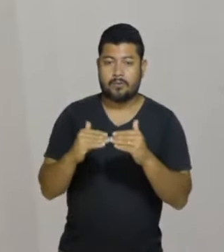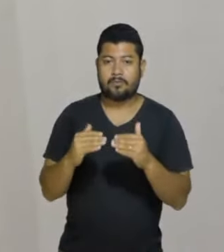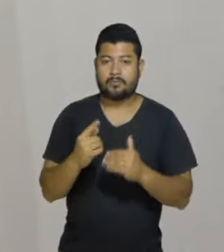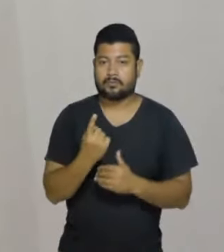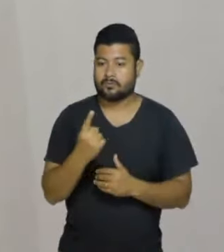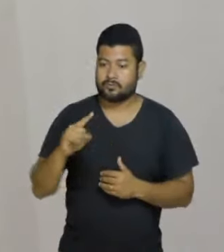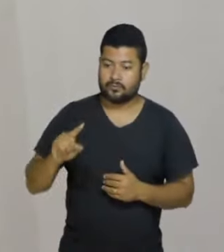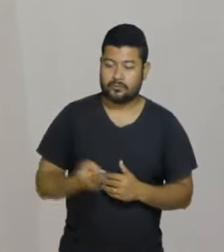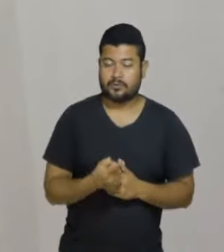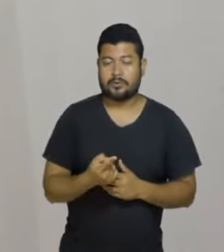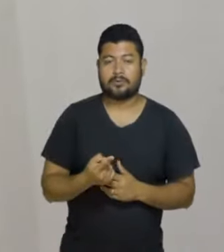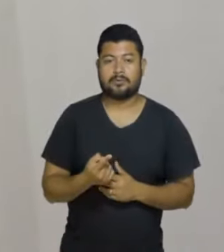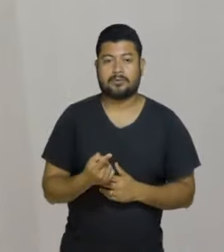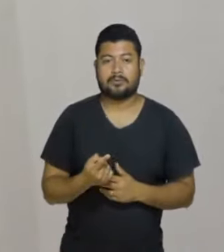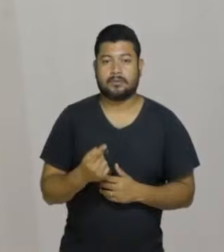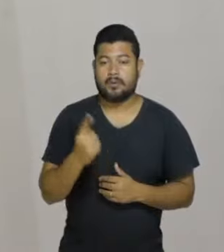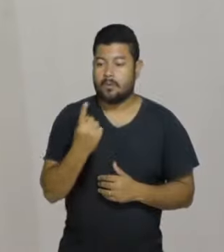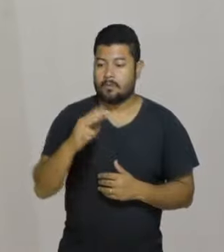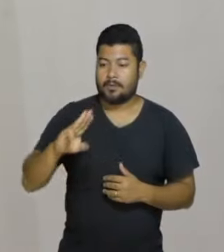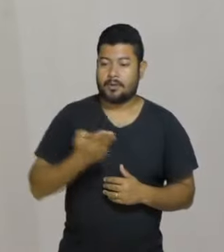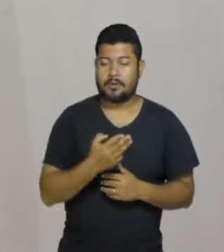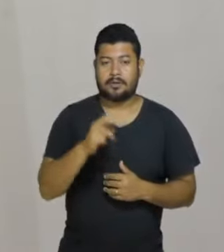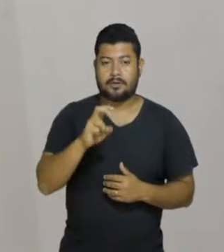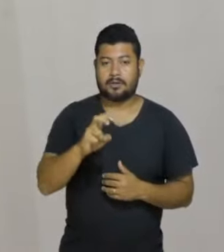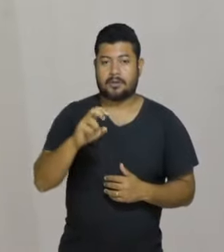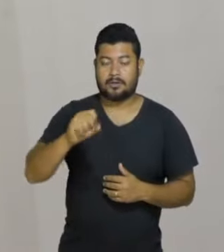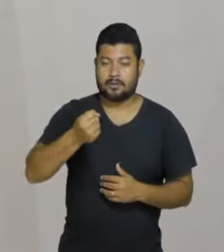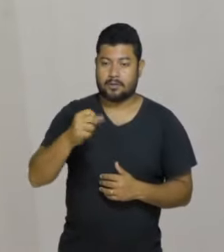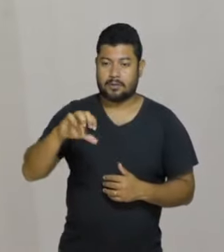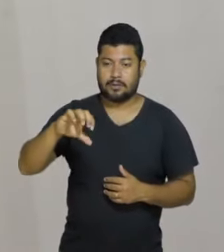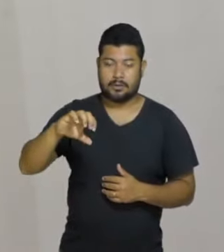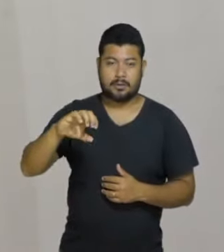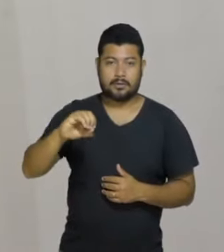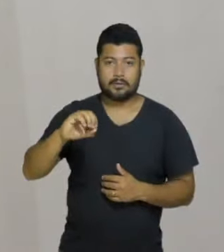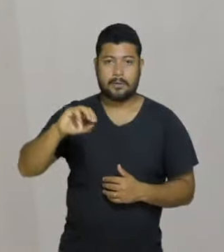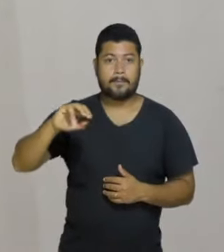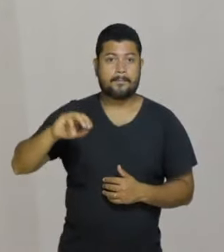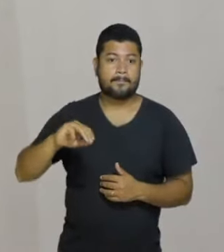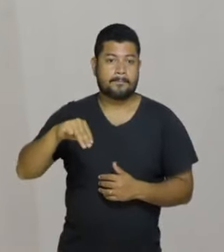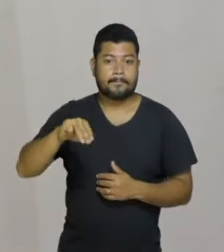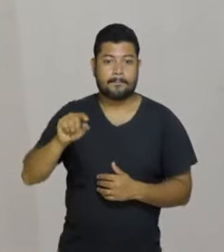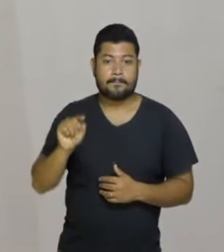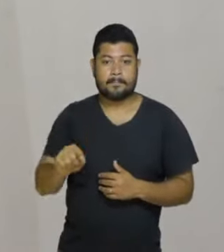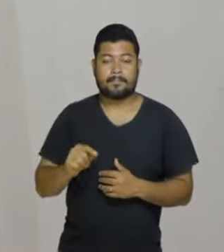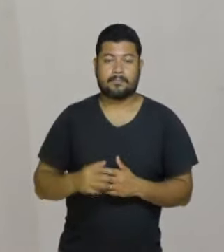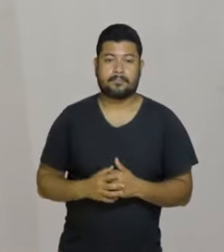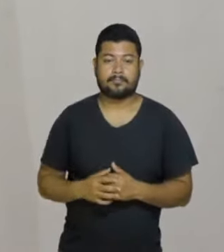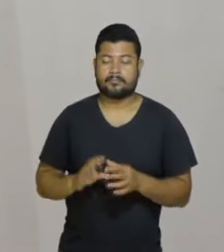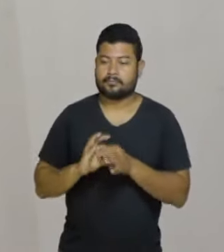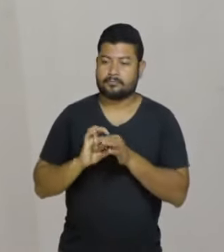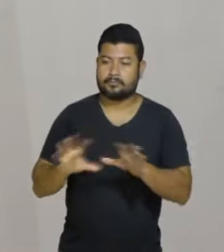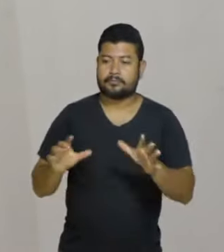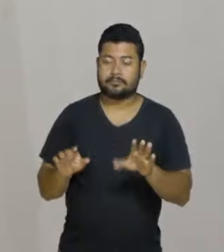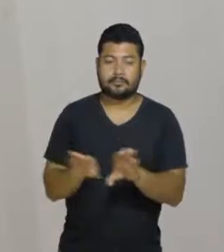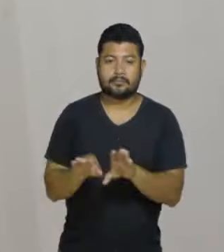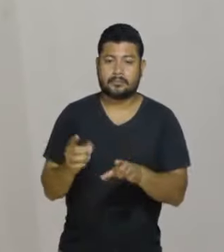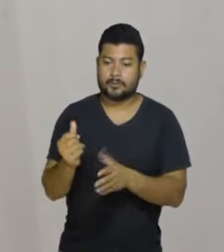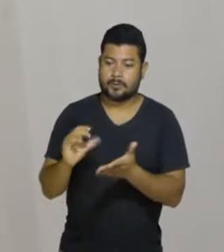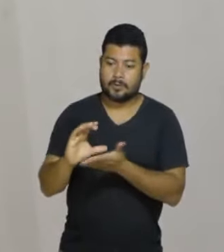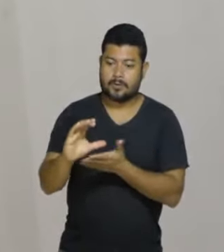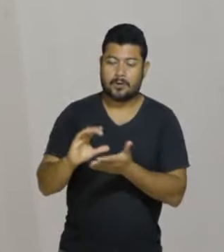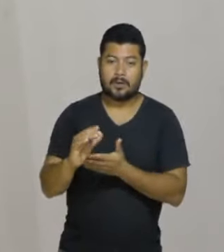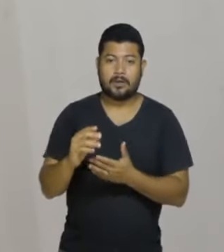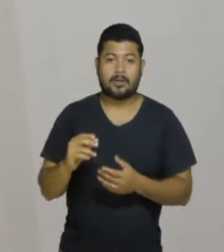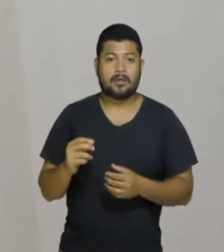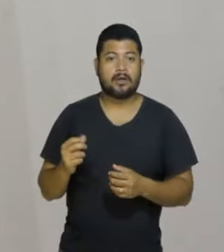R$1.580.000. Foram também liberados recursos para execução de mais de 20 projetos em